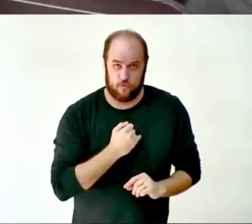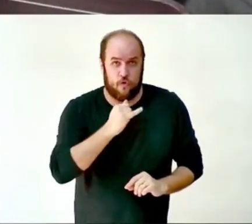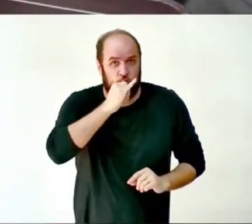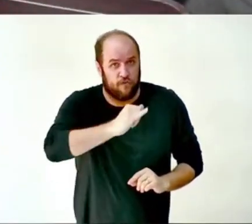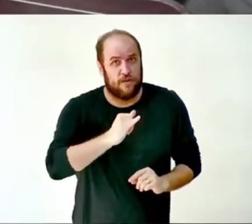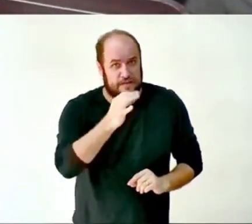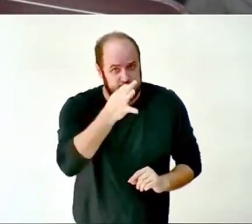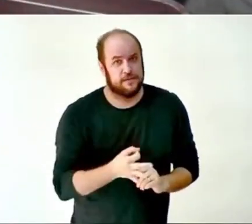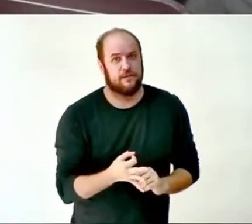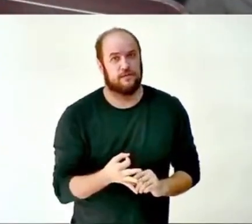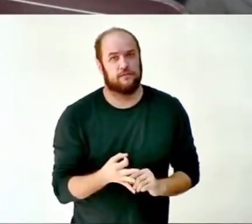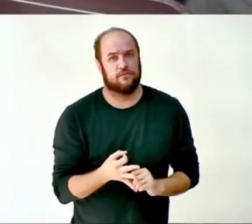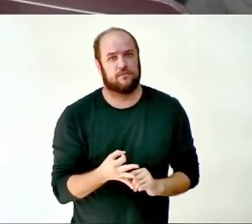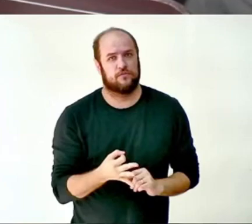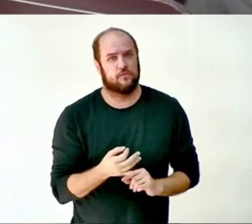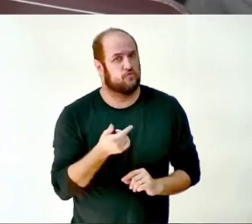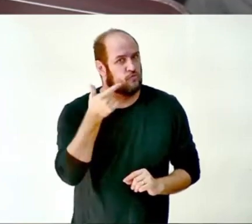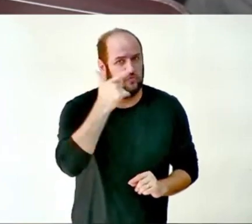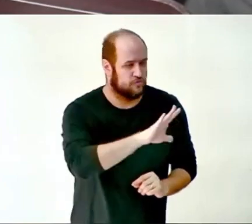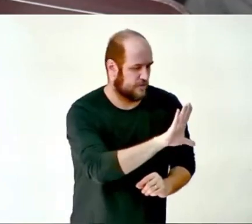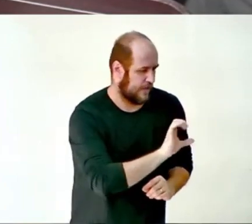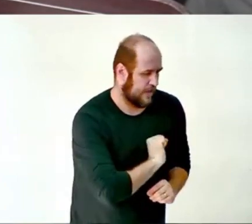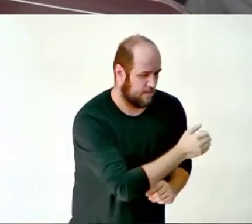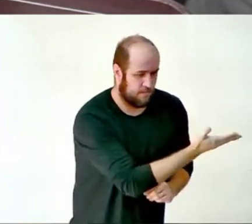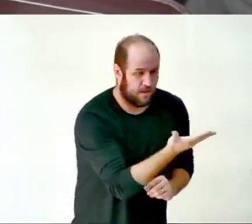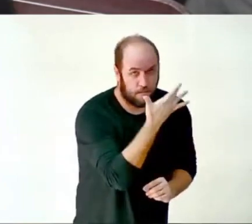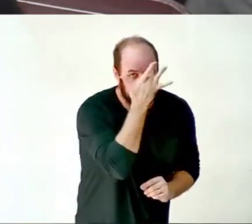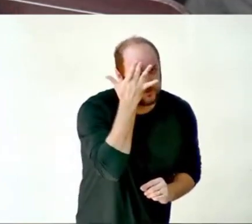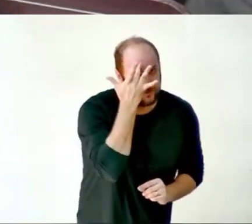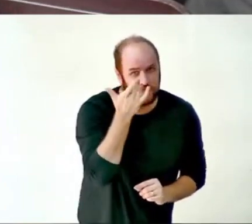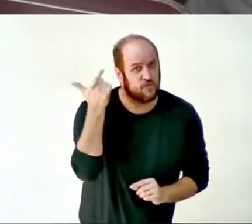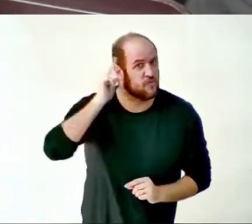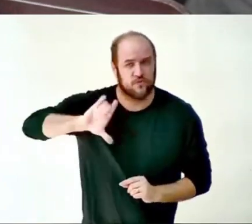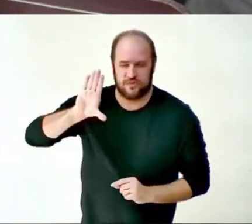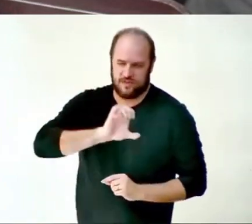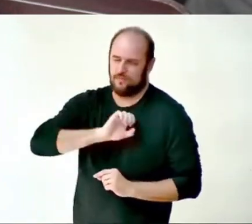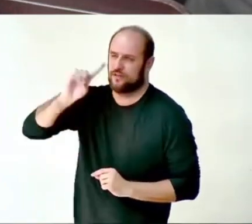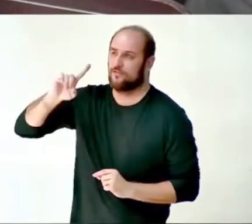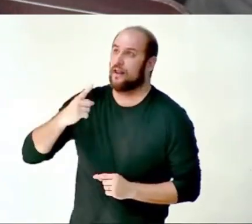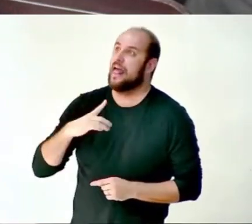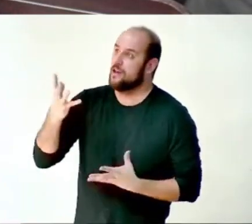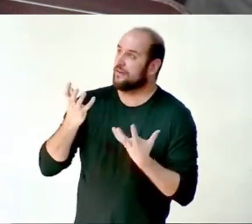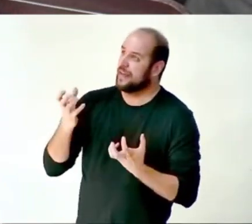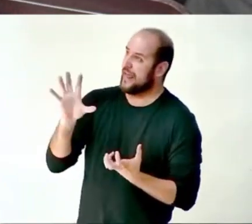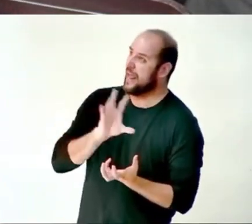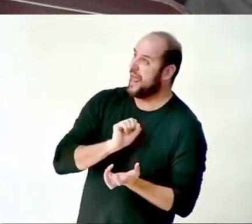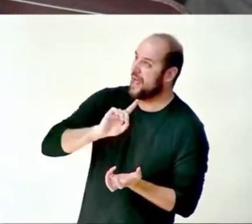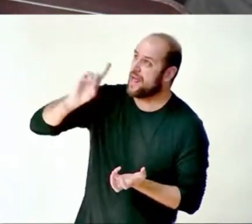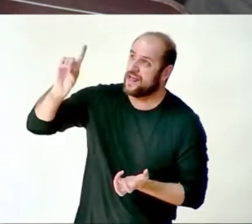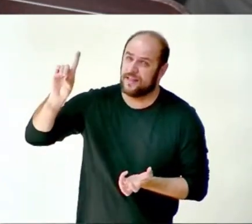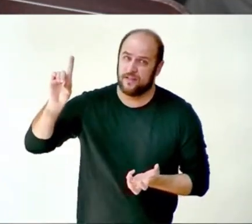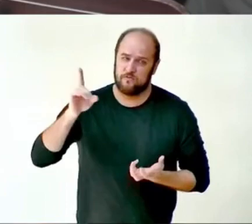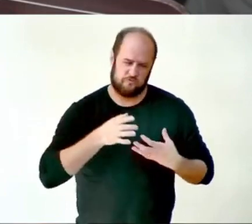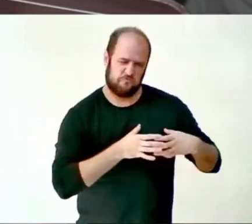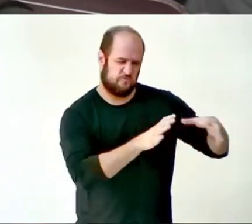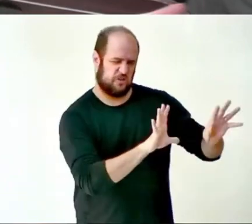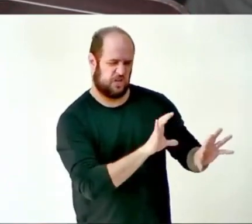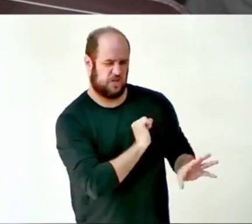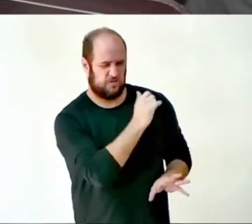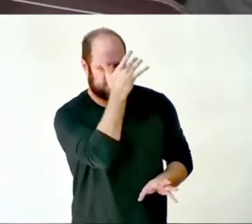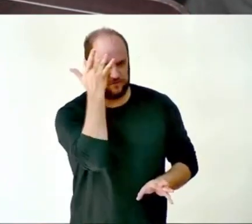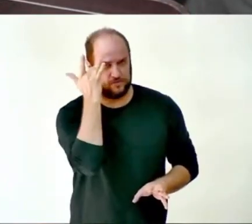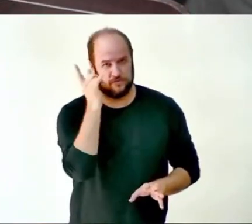amar o próximo, provavelmente também não consegue amar a Deus. Não, mas Deus eu quero amar. Mas não é uma questão de querer. É uma questão de